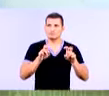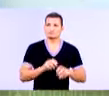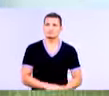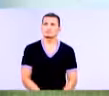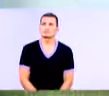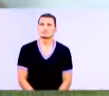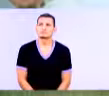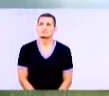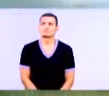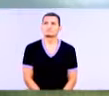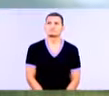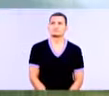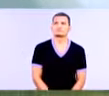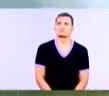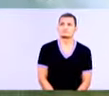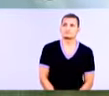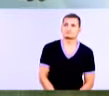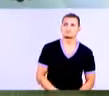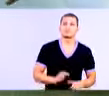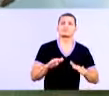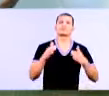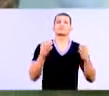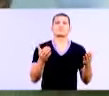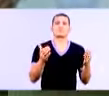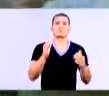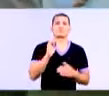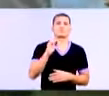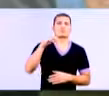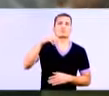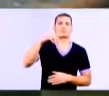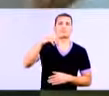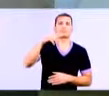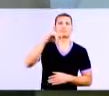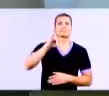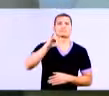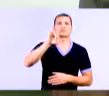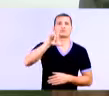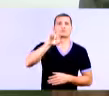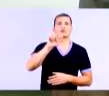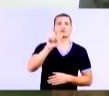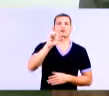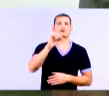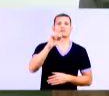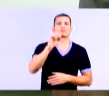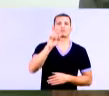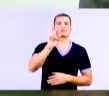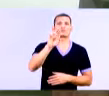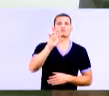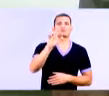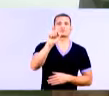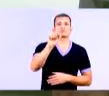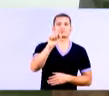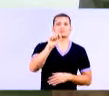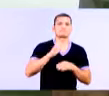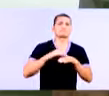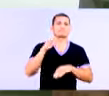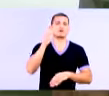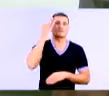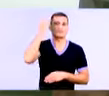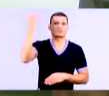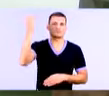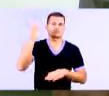Bem, quais são os compiladores mais famosos, gente? Tem muitos compiladores aí. Dependendo da plataforma, dependendo da linguagem, você tem várias